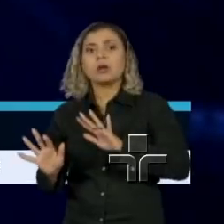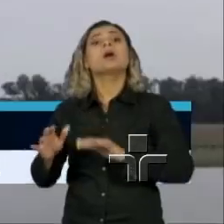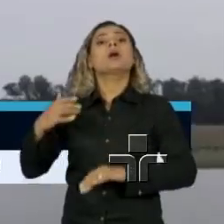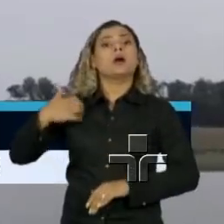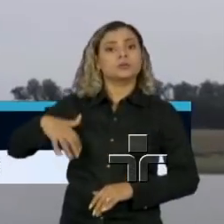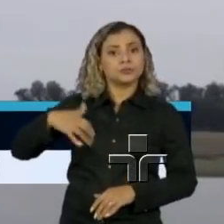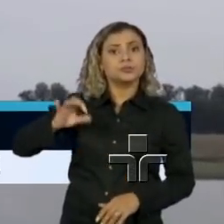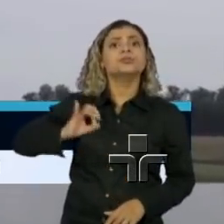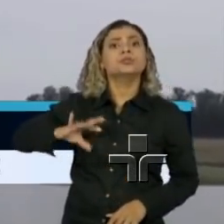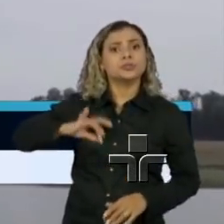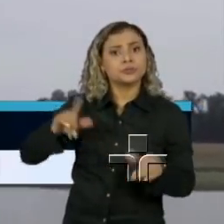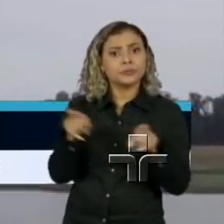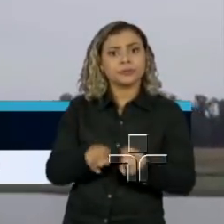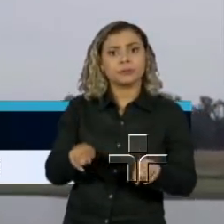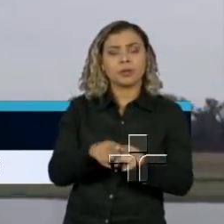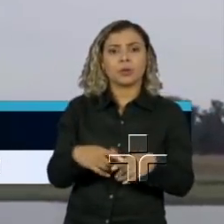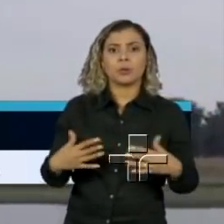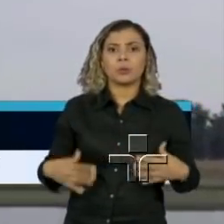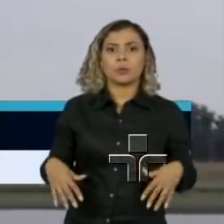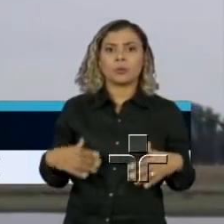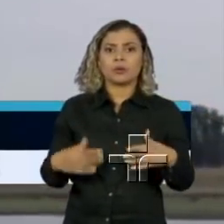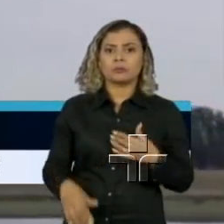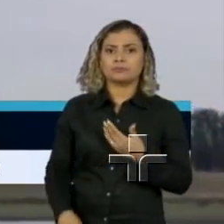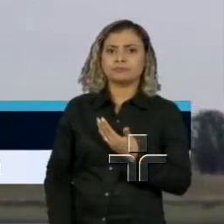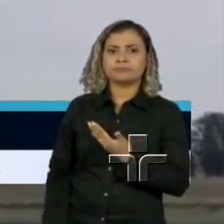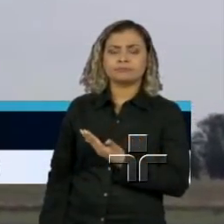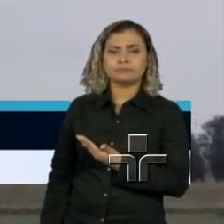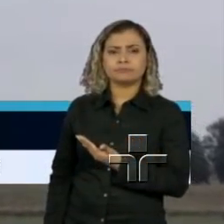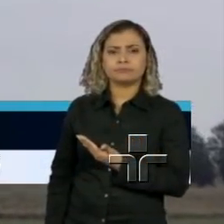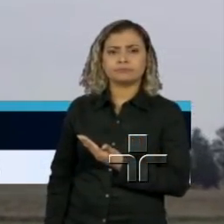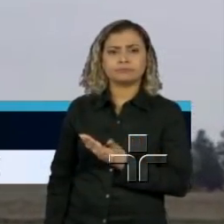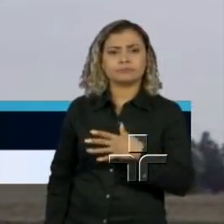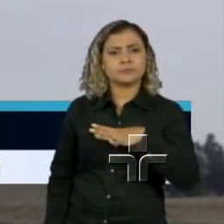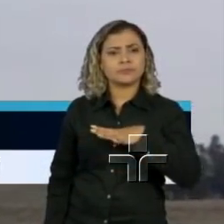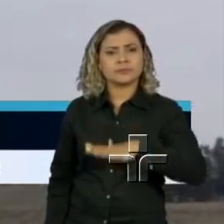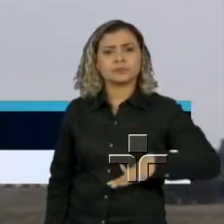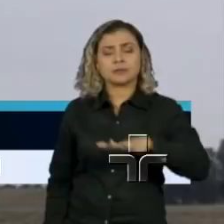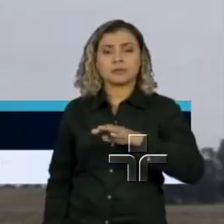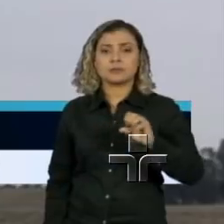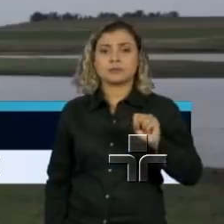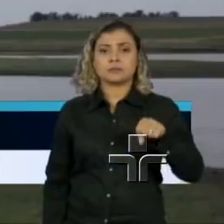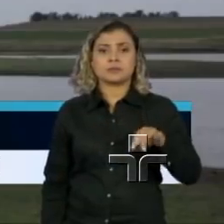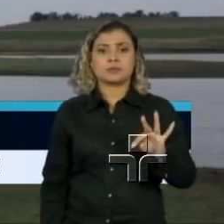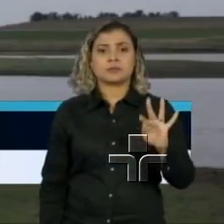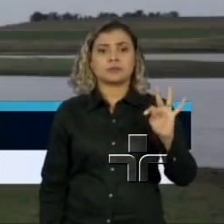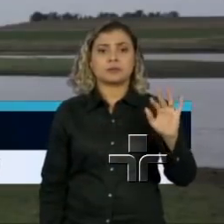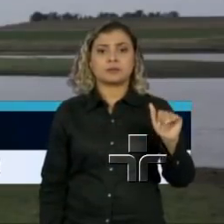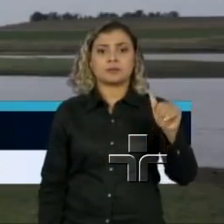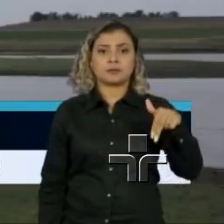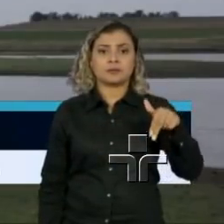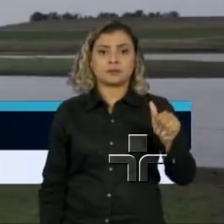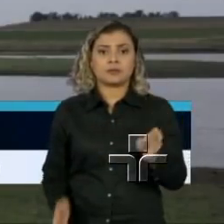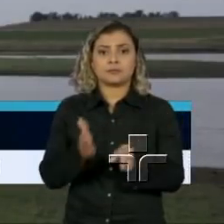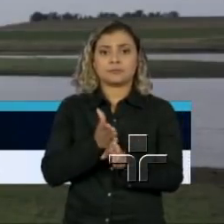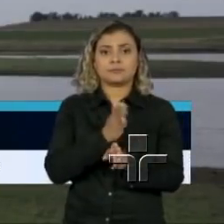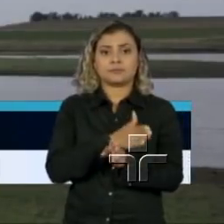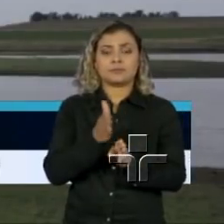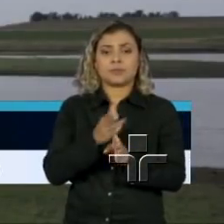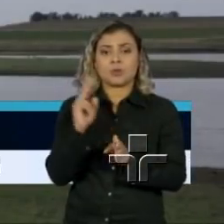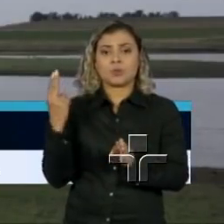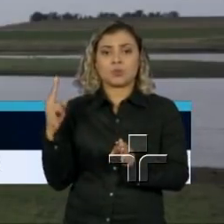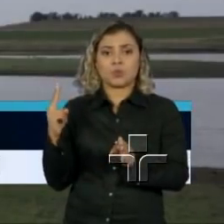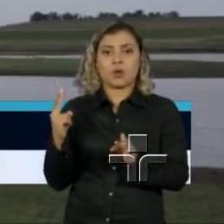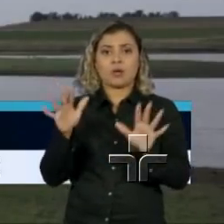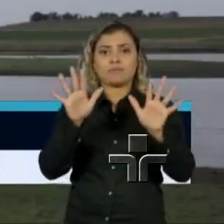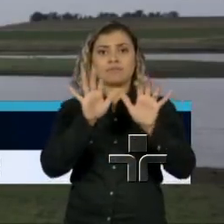Argentina. O fenômeno já pode ser visto em cidades como Santana do Livramento, fronteira com o Uruguai, em forma de